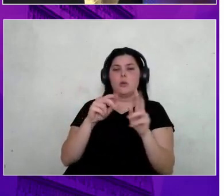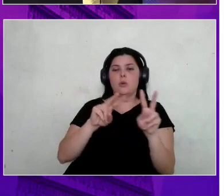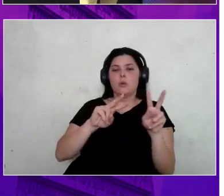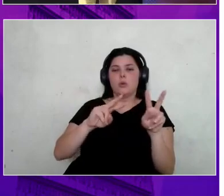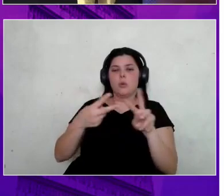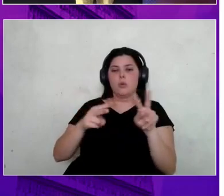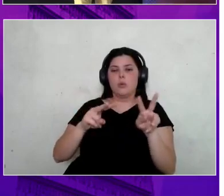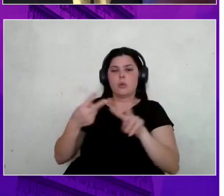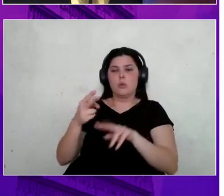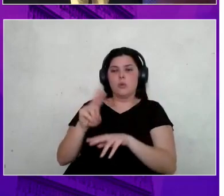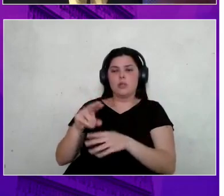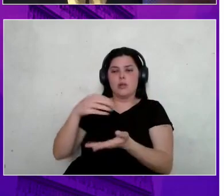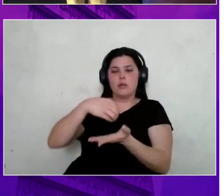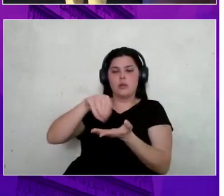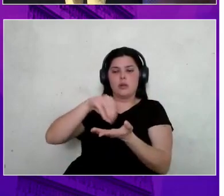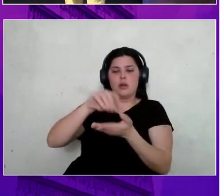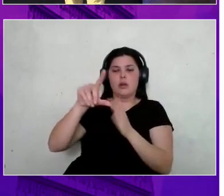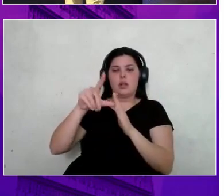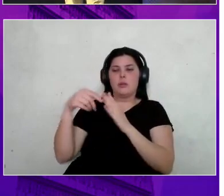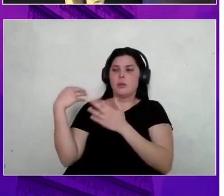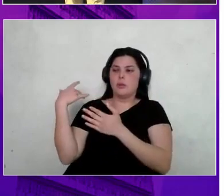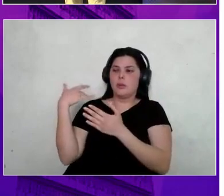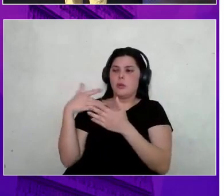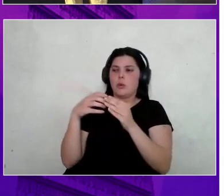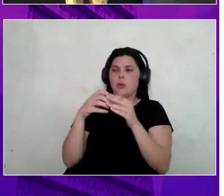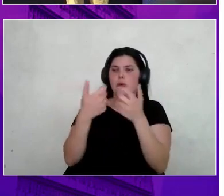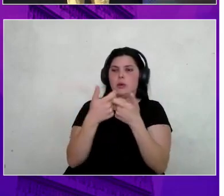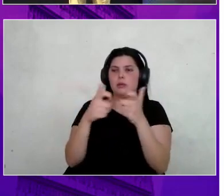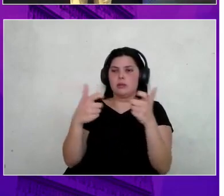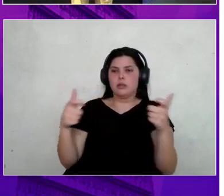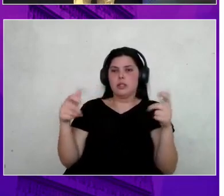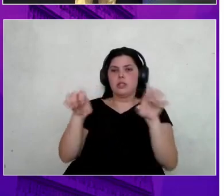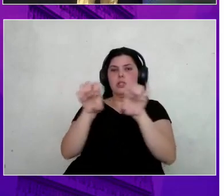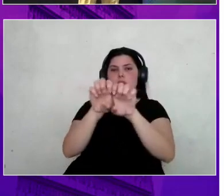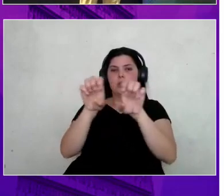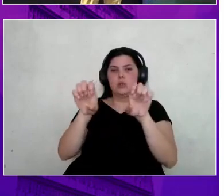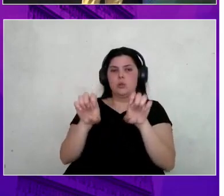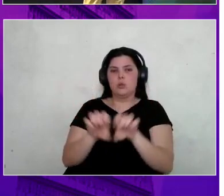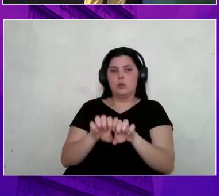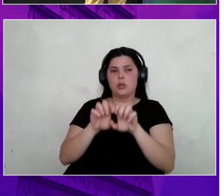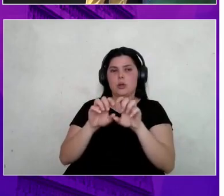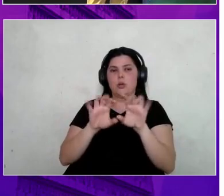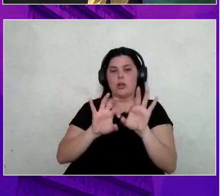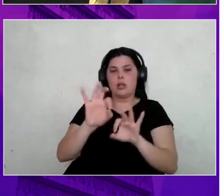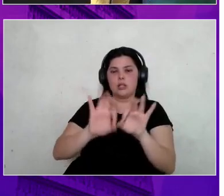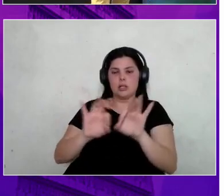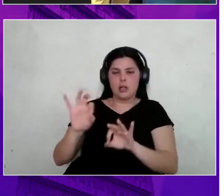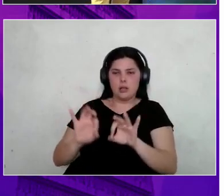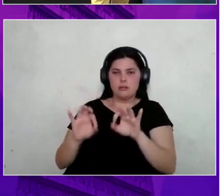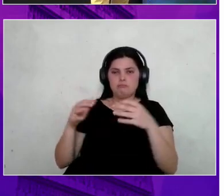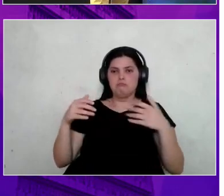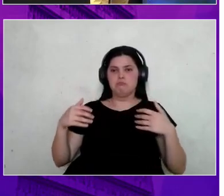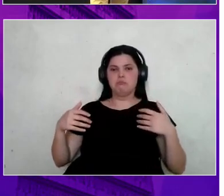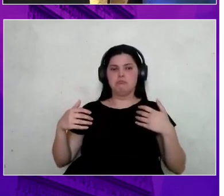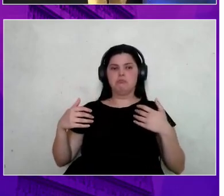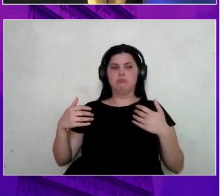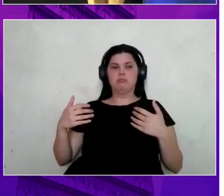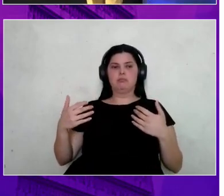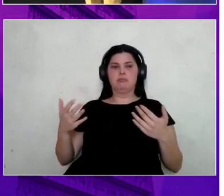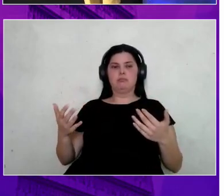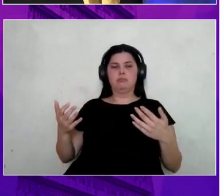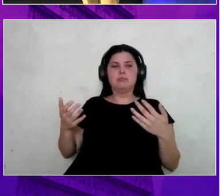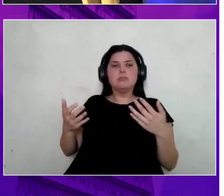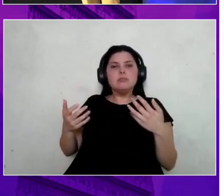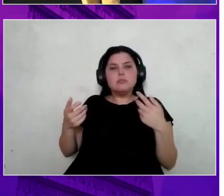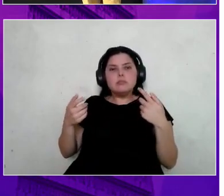e ao longo do tempo o time foi crescendo, as estruturas foram sendo modeladas, e houve a necessidade também de